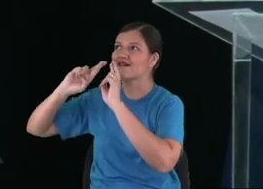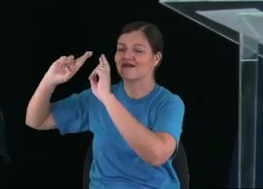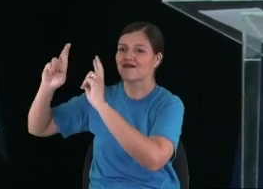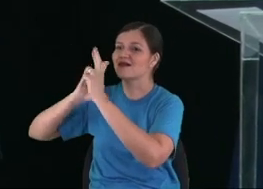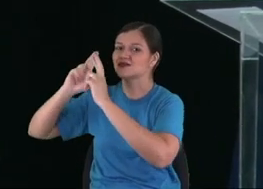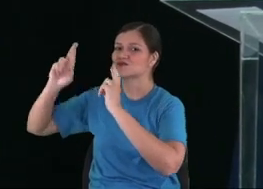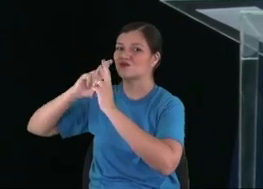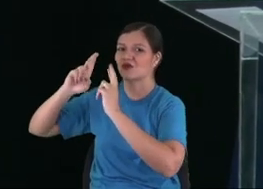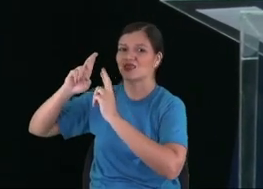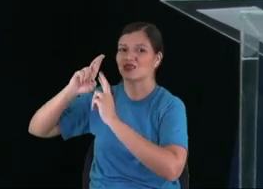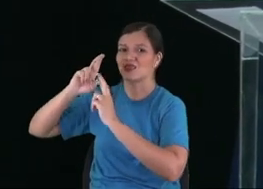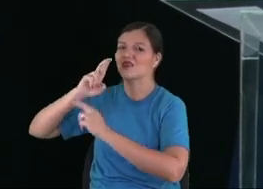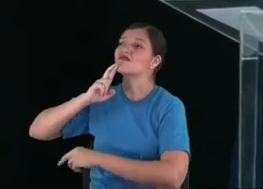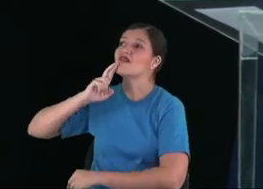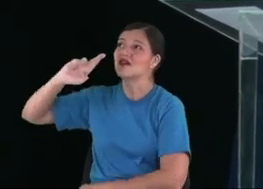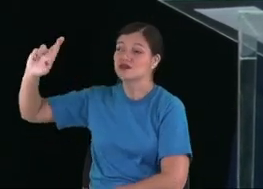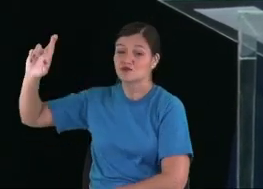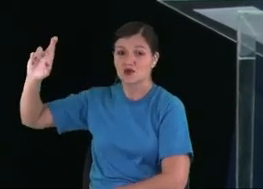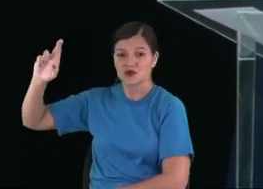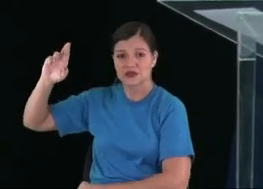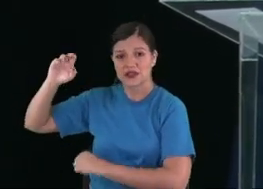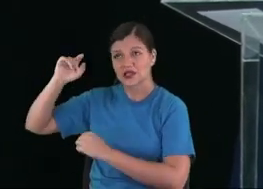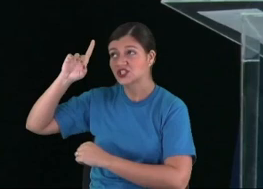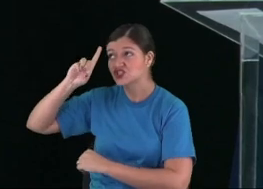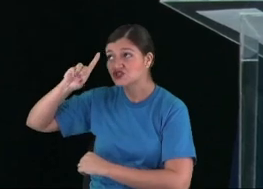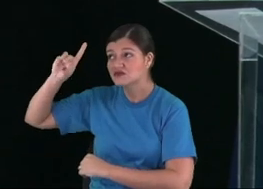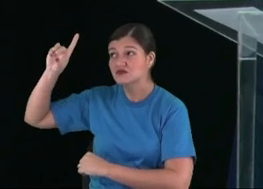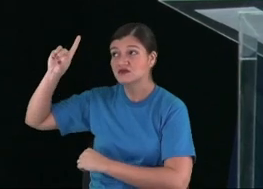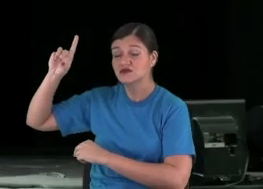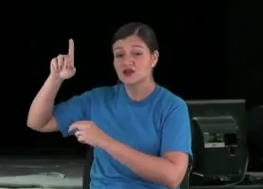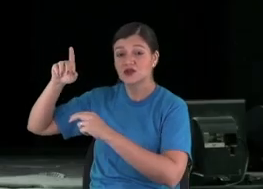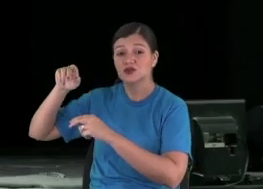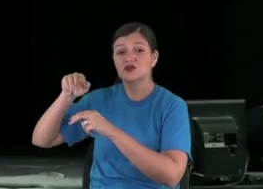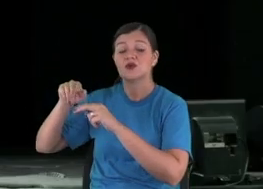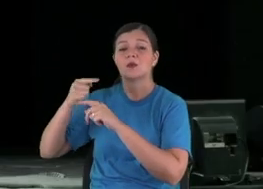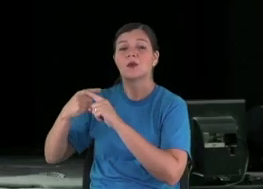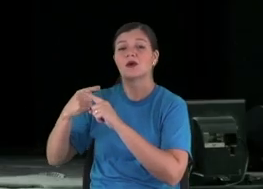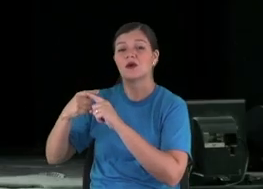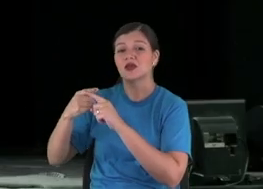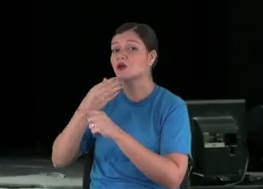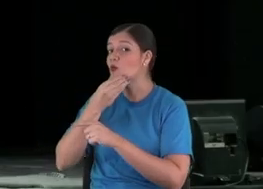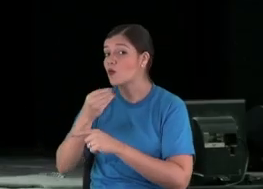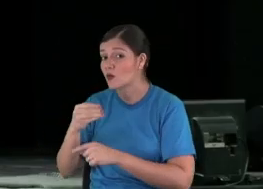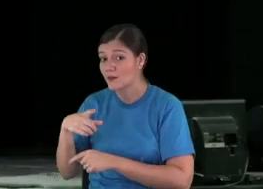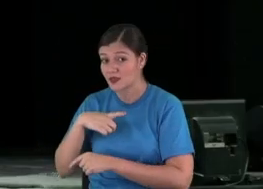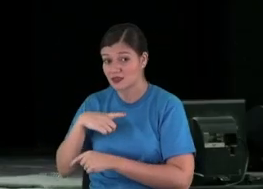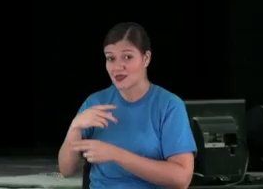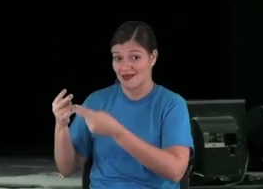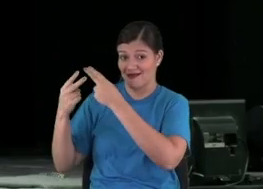No nosso estado, olha só o nome, Amazonas, já diz a desgraça.